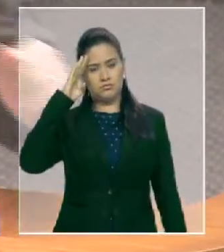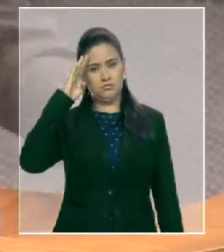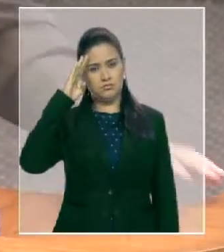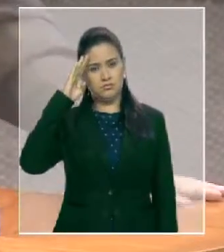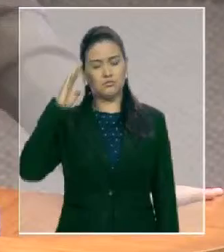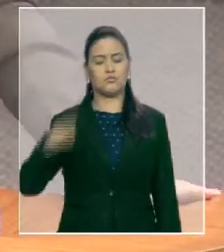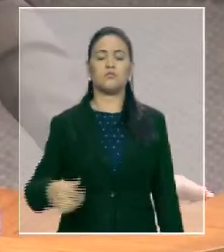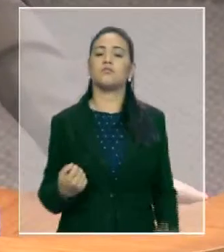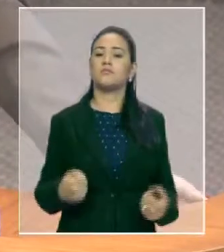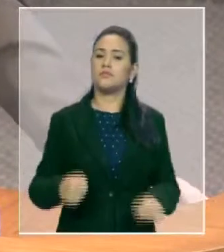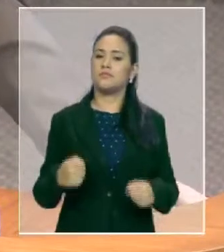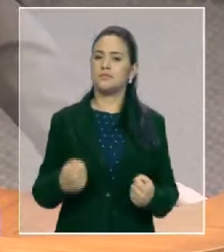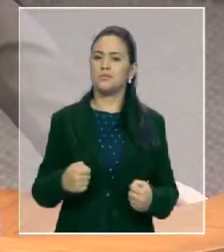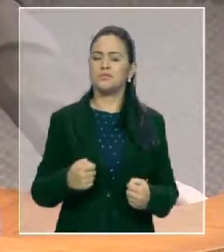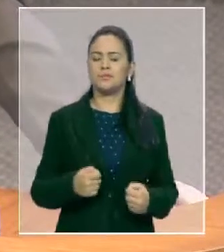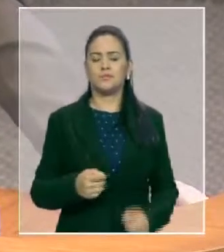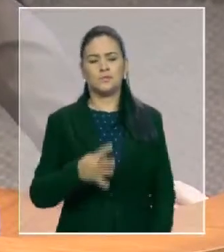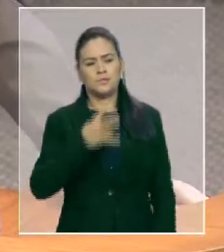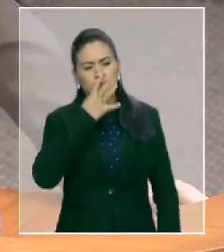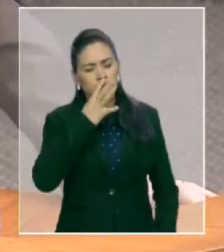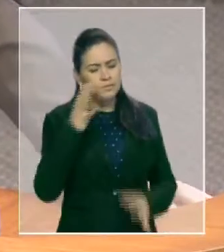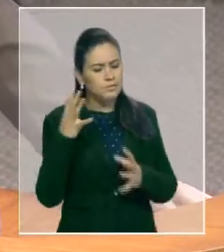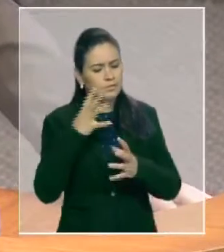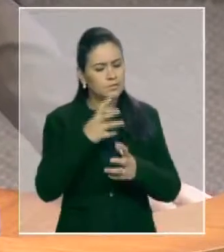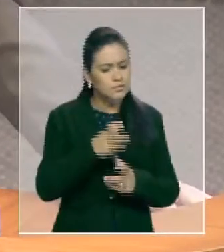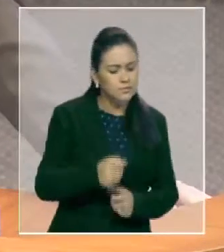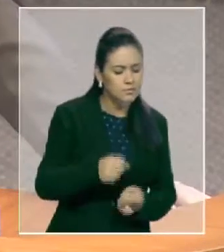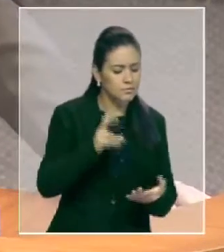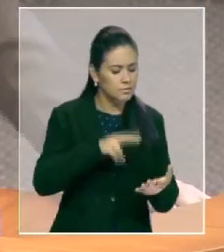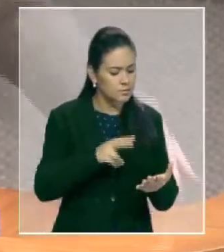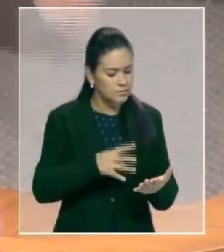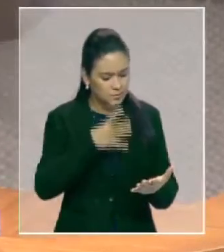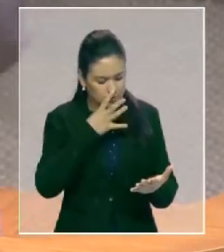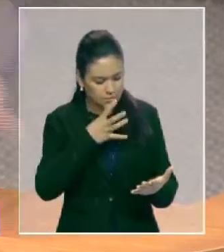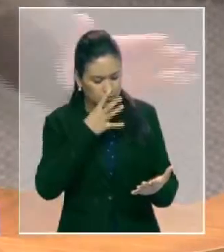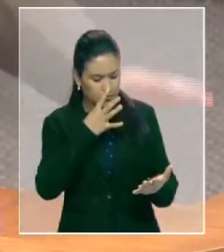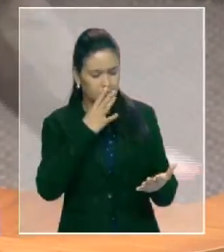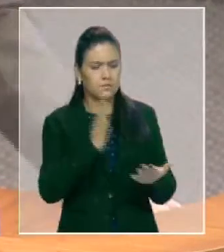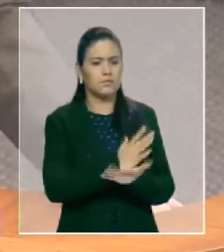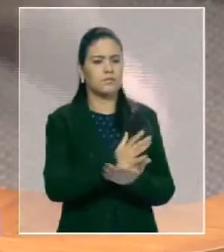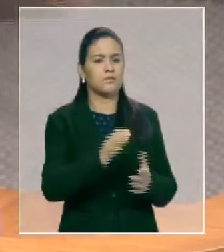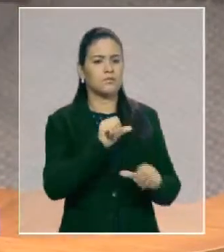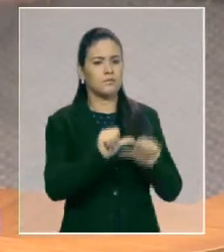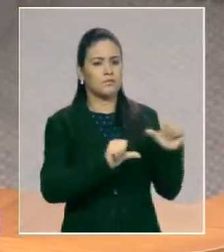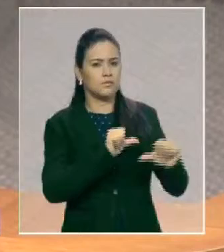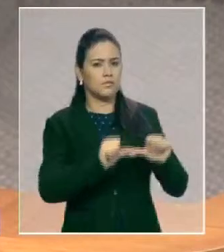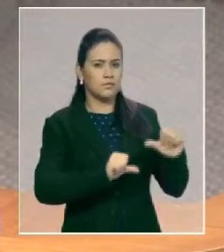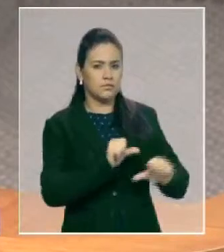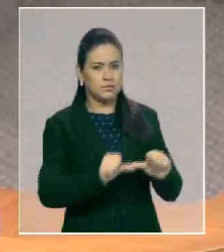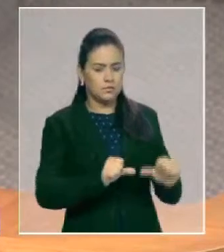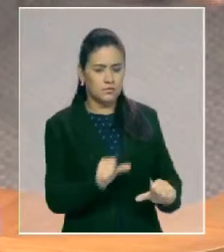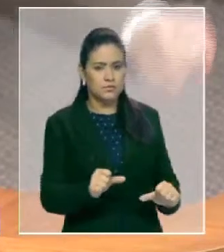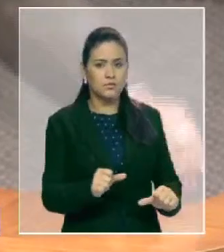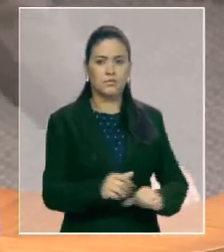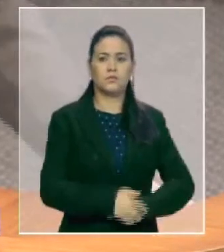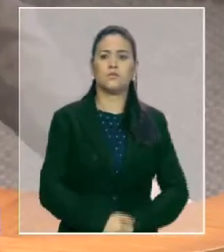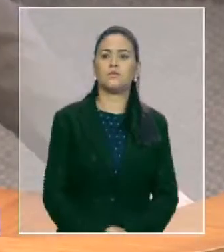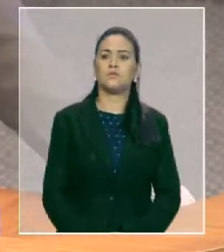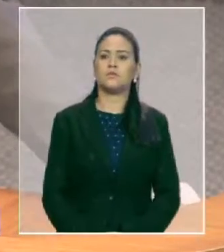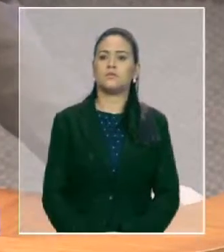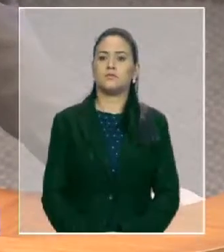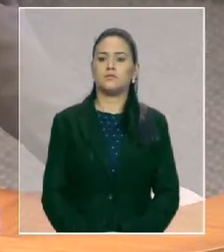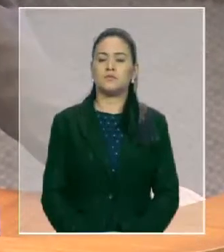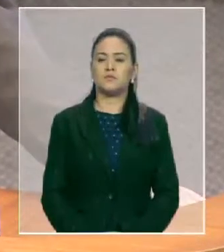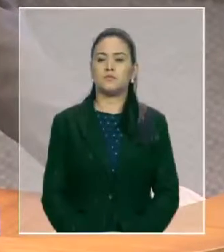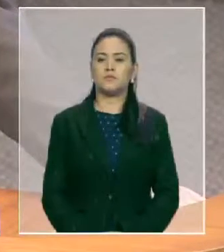rever, esse fato. E as associações, precisamos entrar com